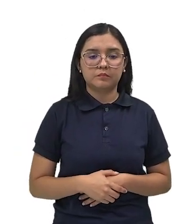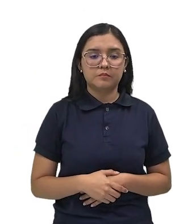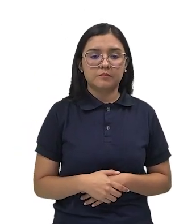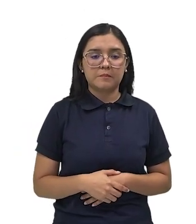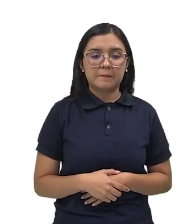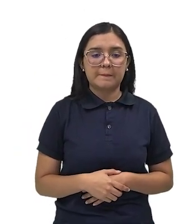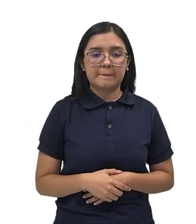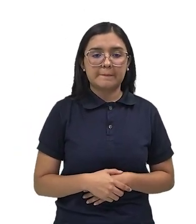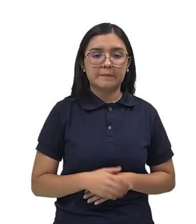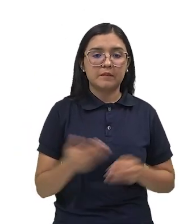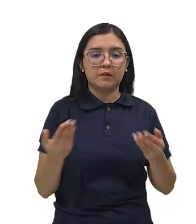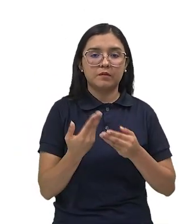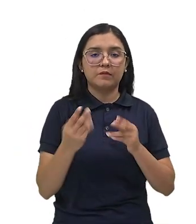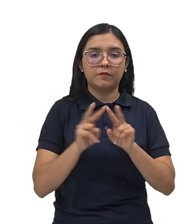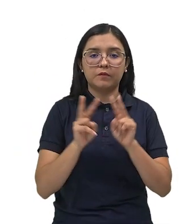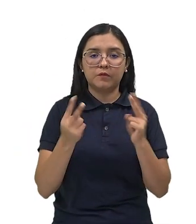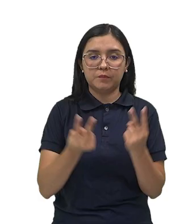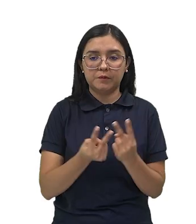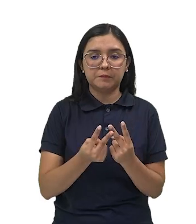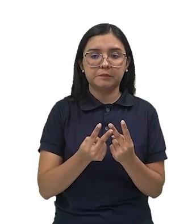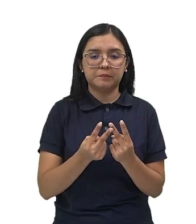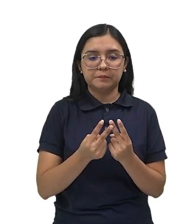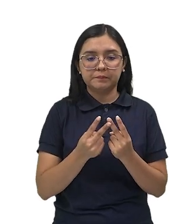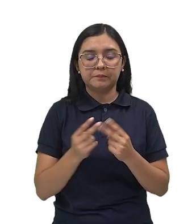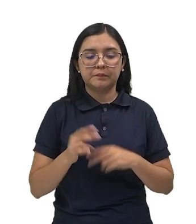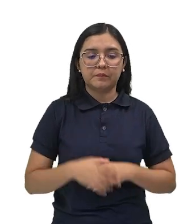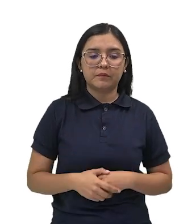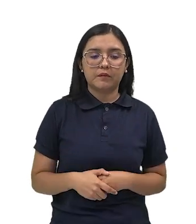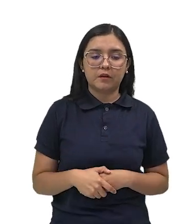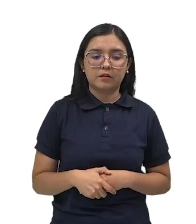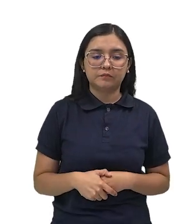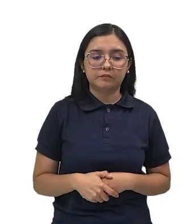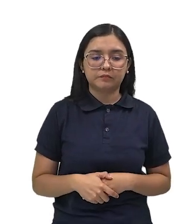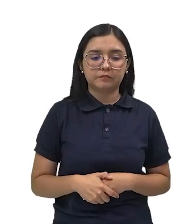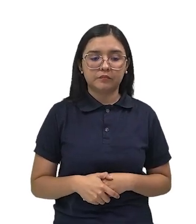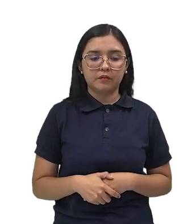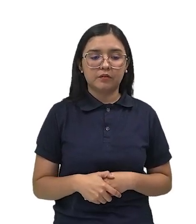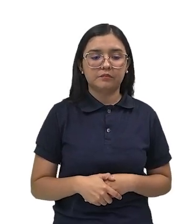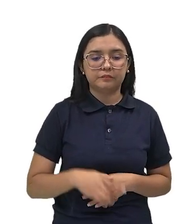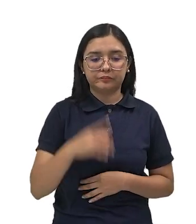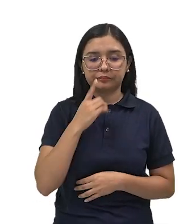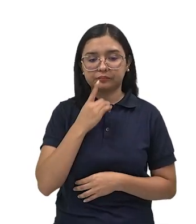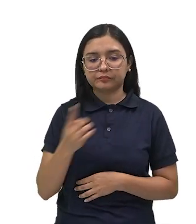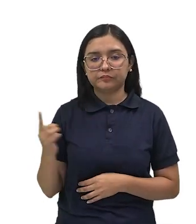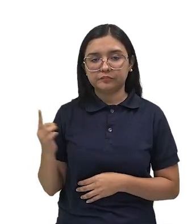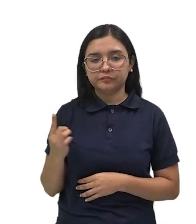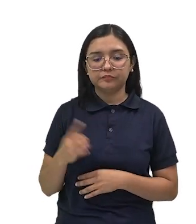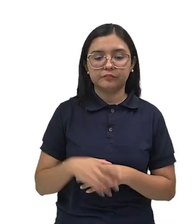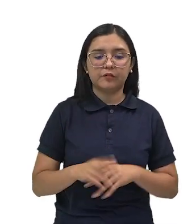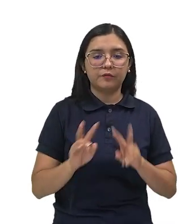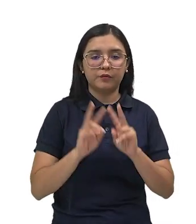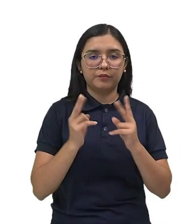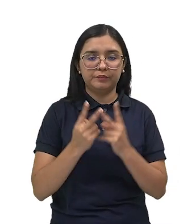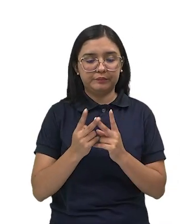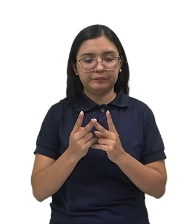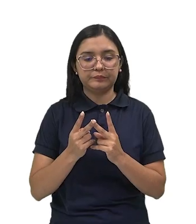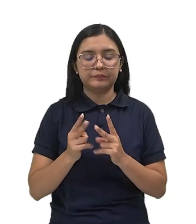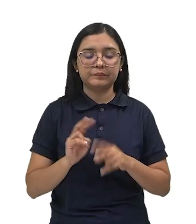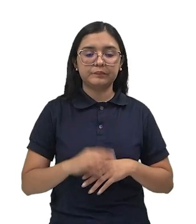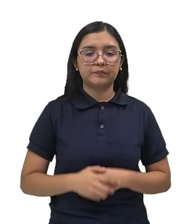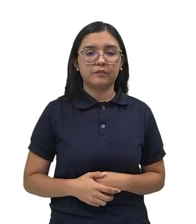para o volume, né? Então, olha só. Olha, ela é isso aqui,